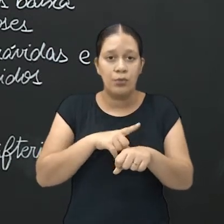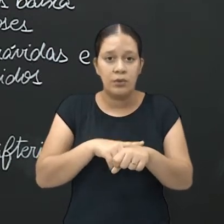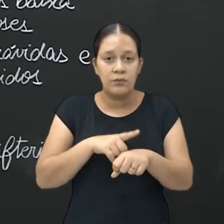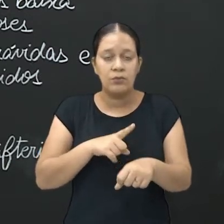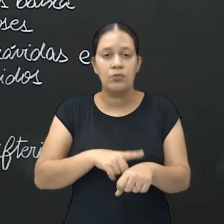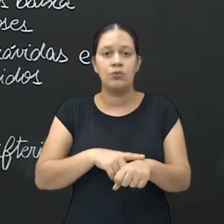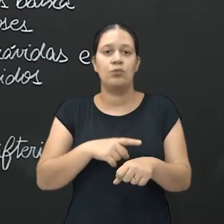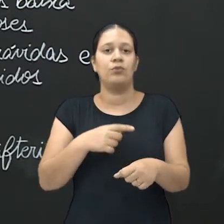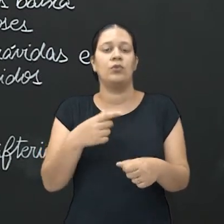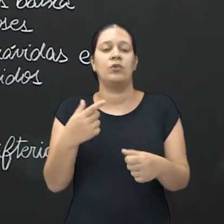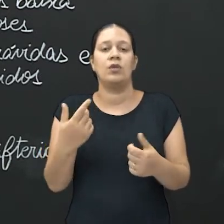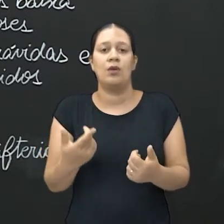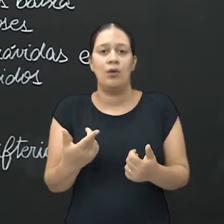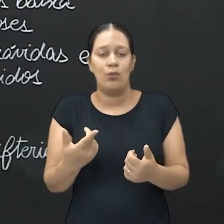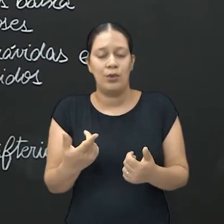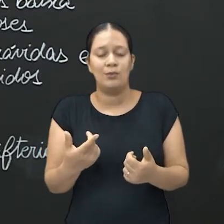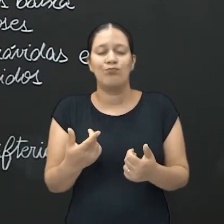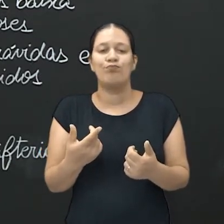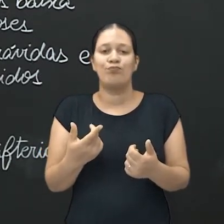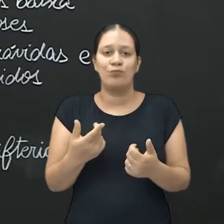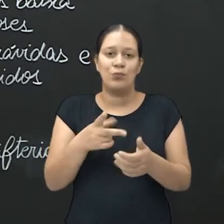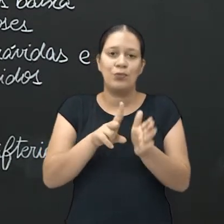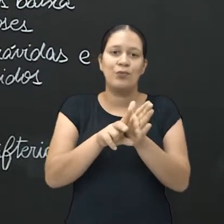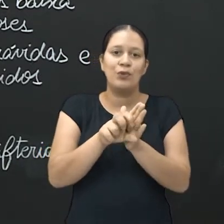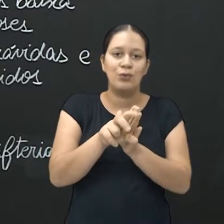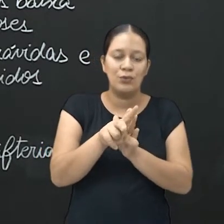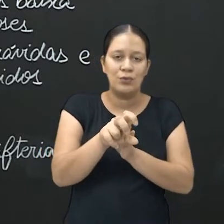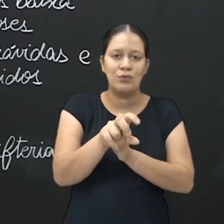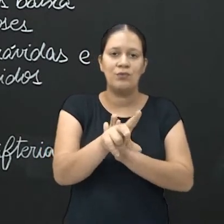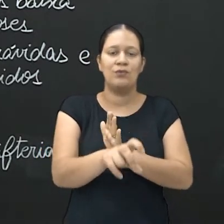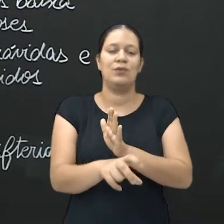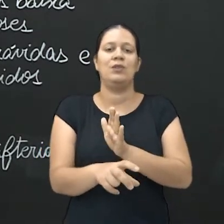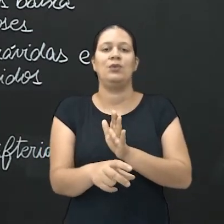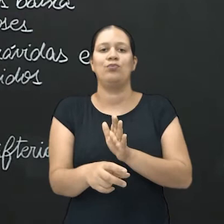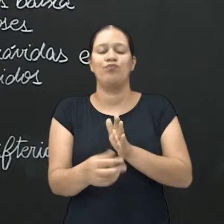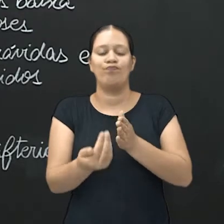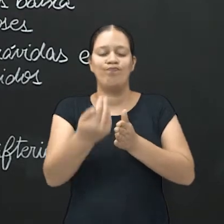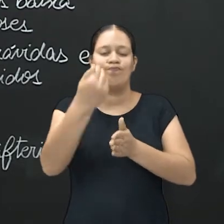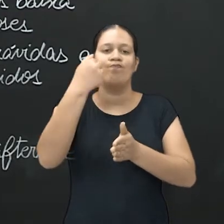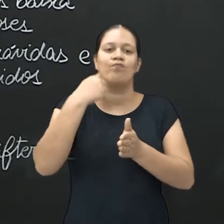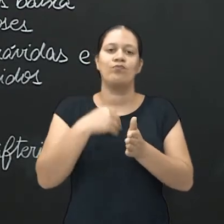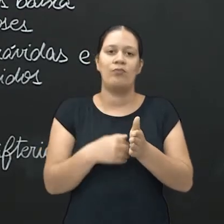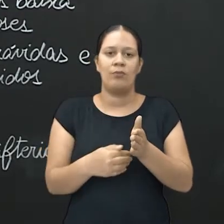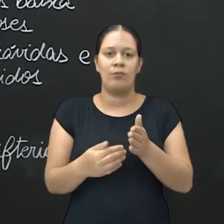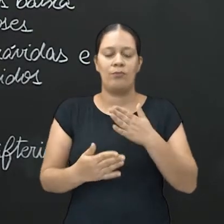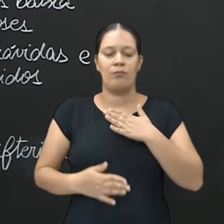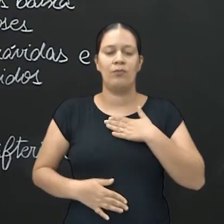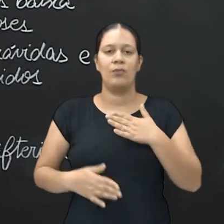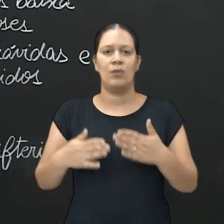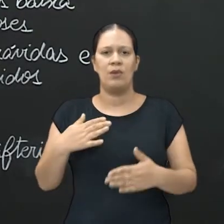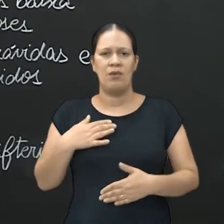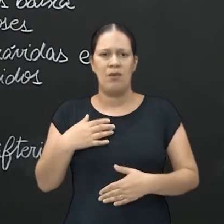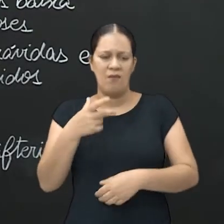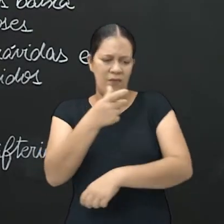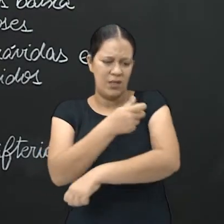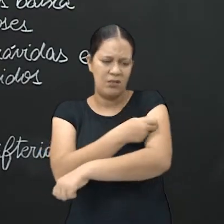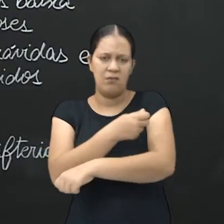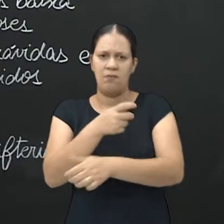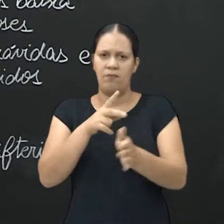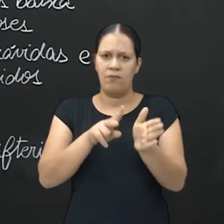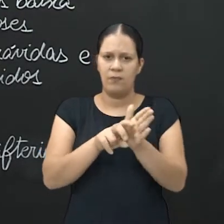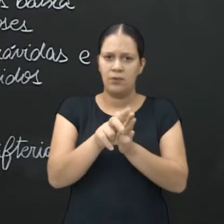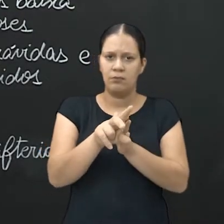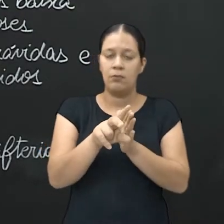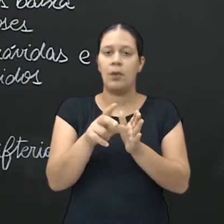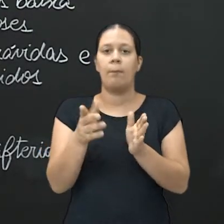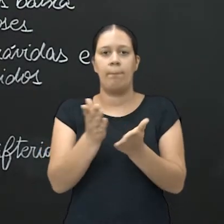Tem hora que os nossos vilõezinhos, os vírus, eles nos atacam. Toda vacina é de vírus? Não, mas a maioria